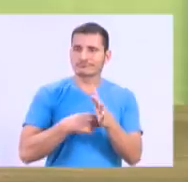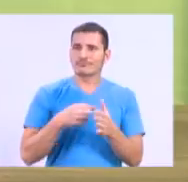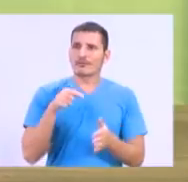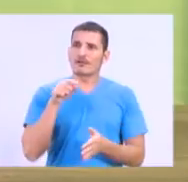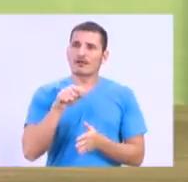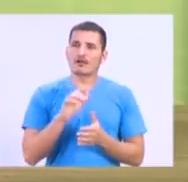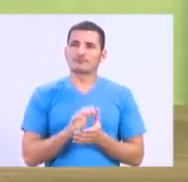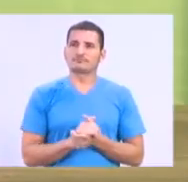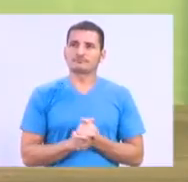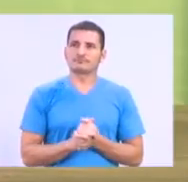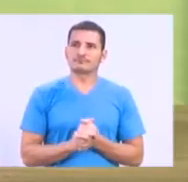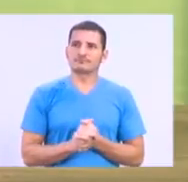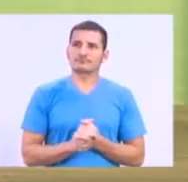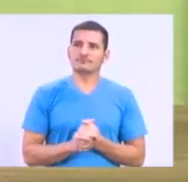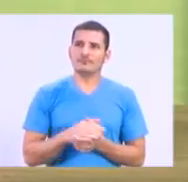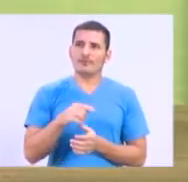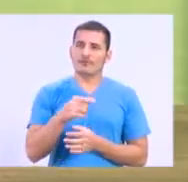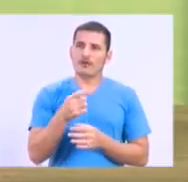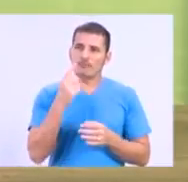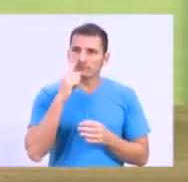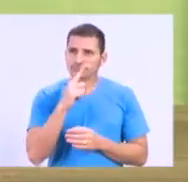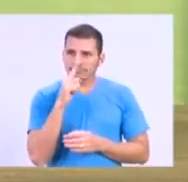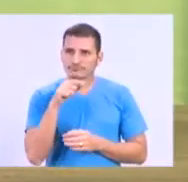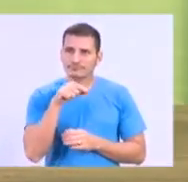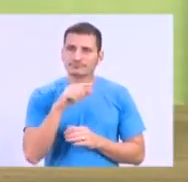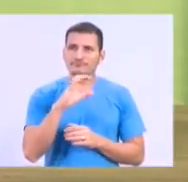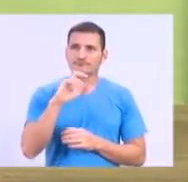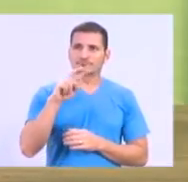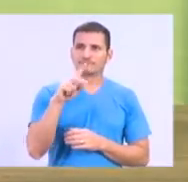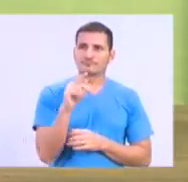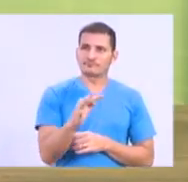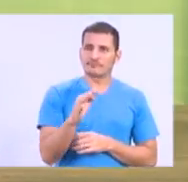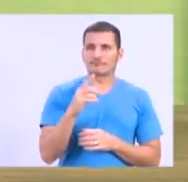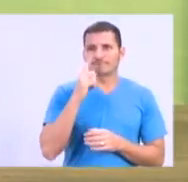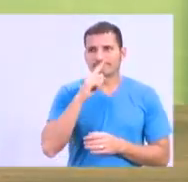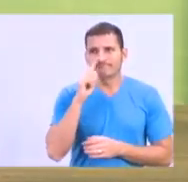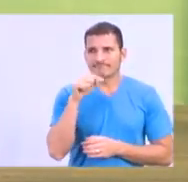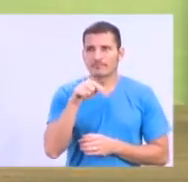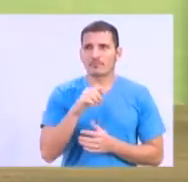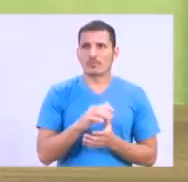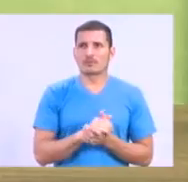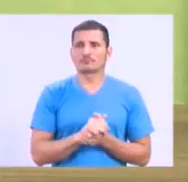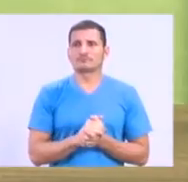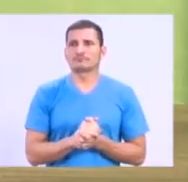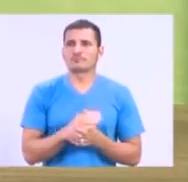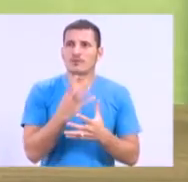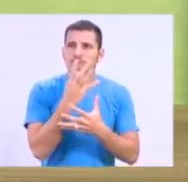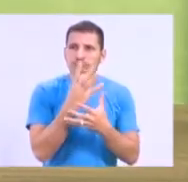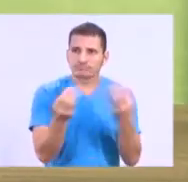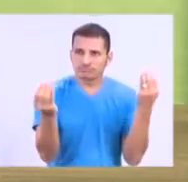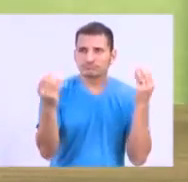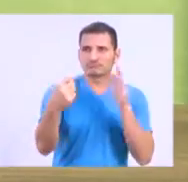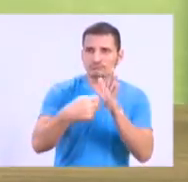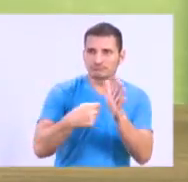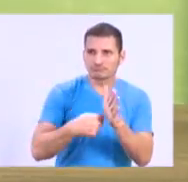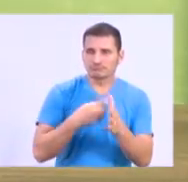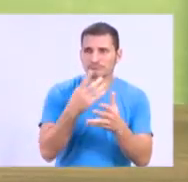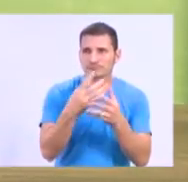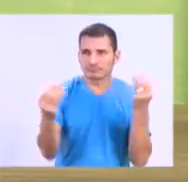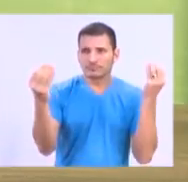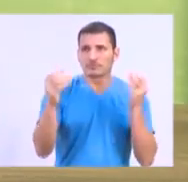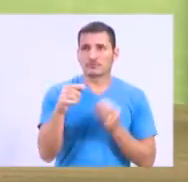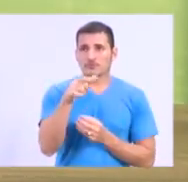um erro aqui na abertura do chat e as perguntas saíram do ar. Então, se os alunos puderem